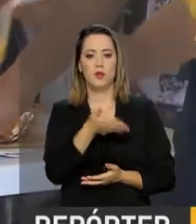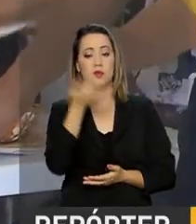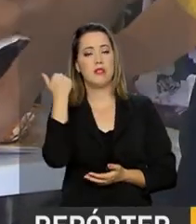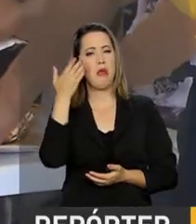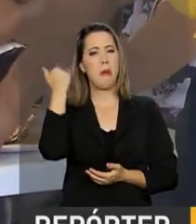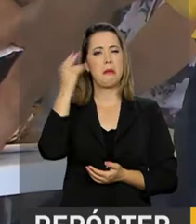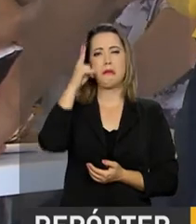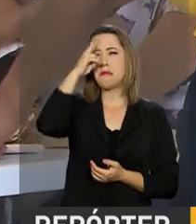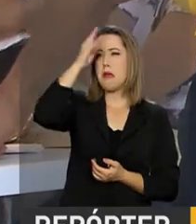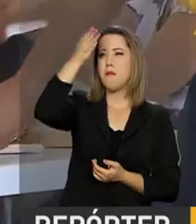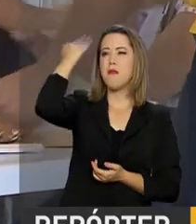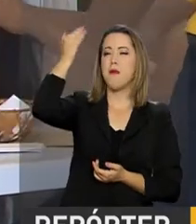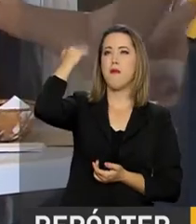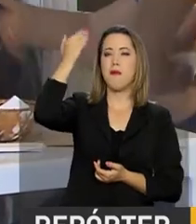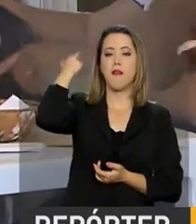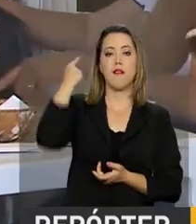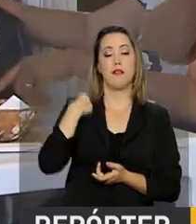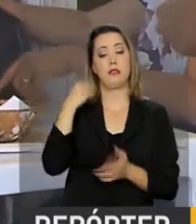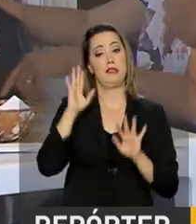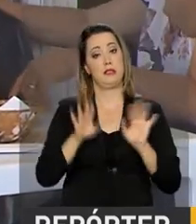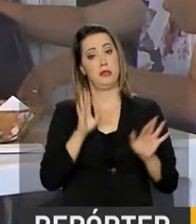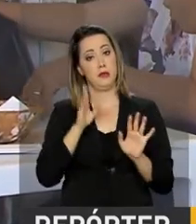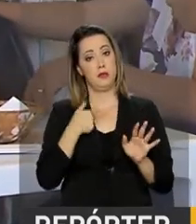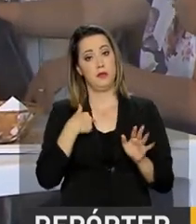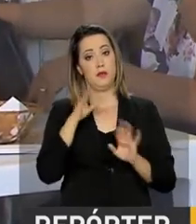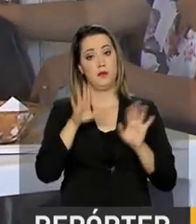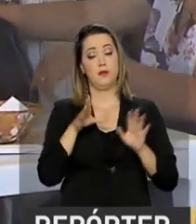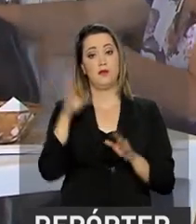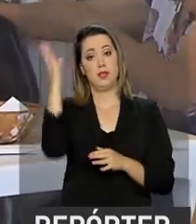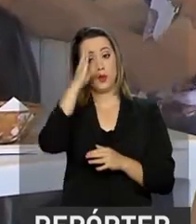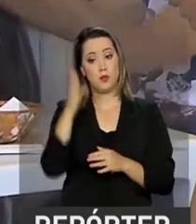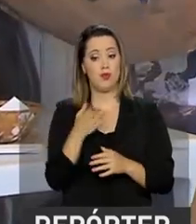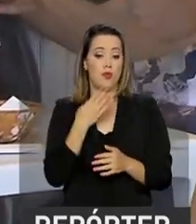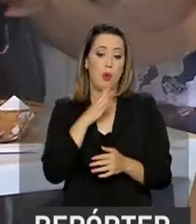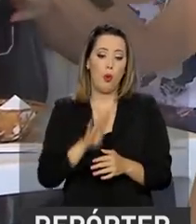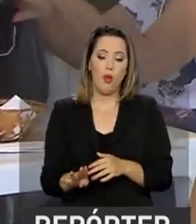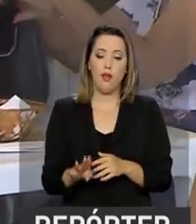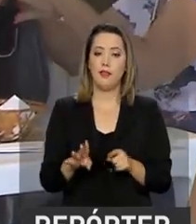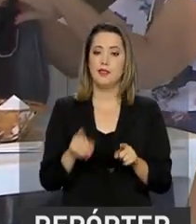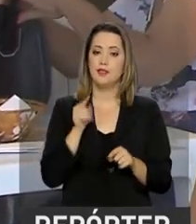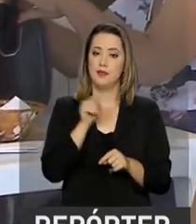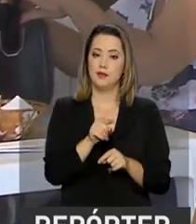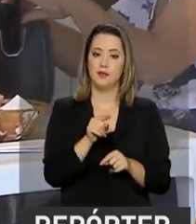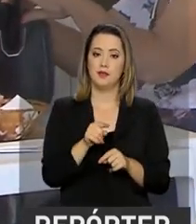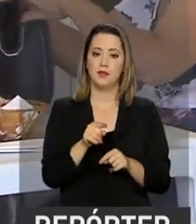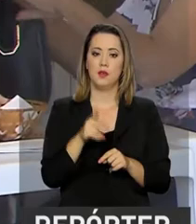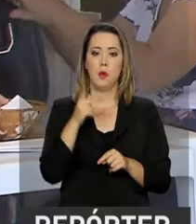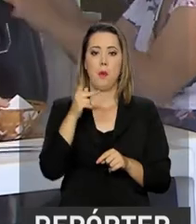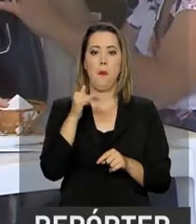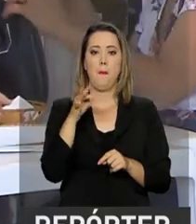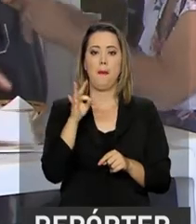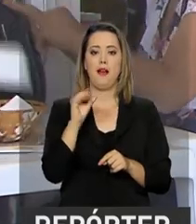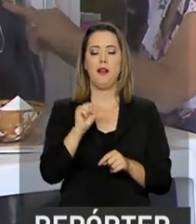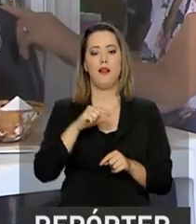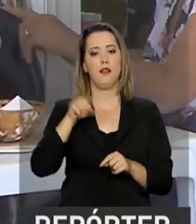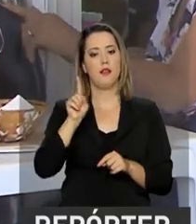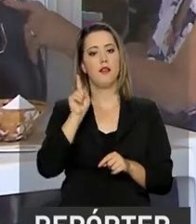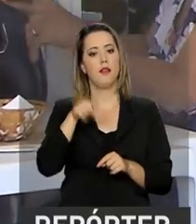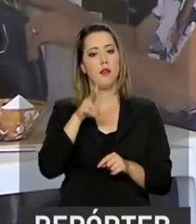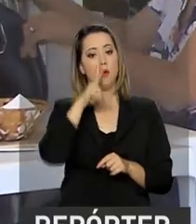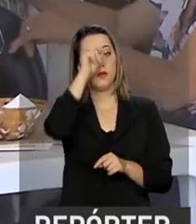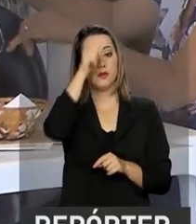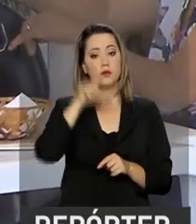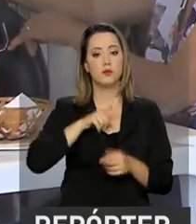algum lado passado né talvez muitos brasileiros não conhece né e o pará é forte em relação a isso